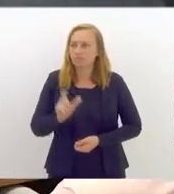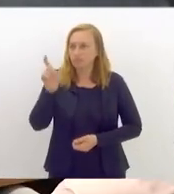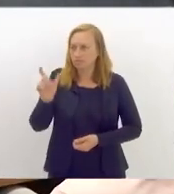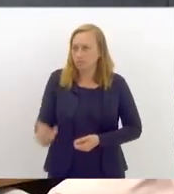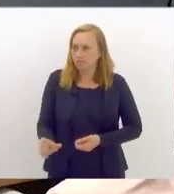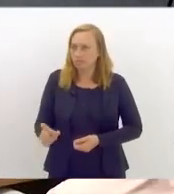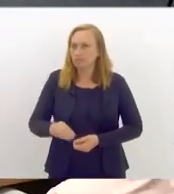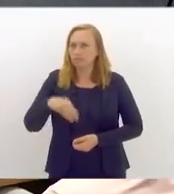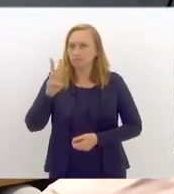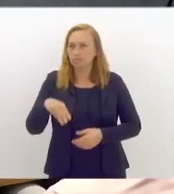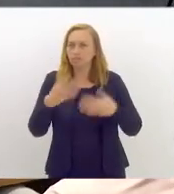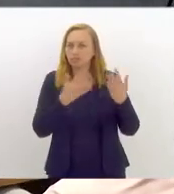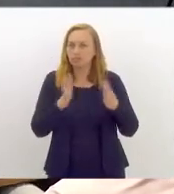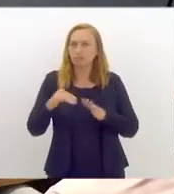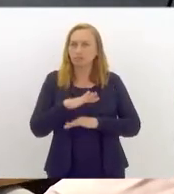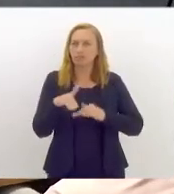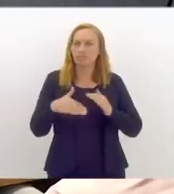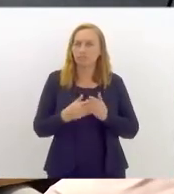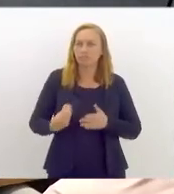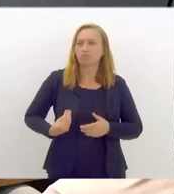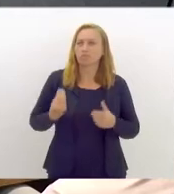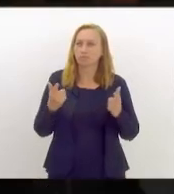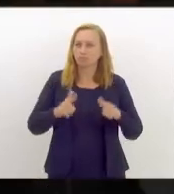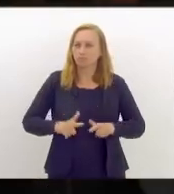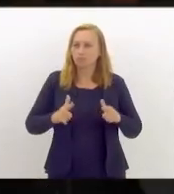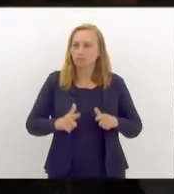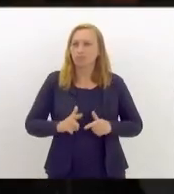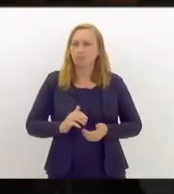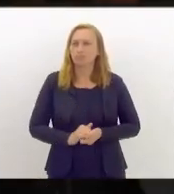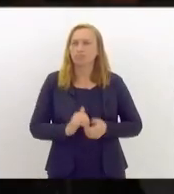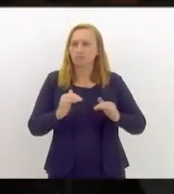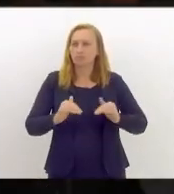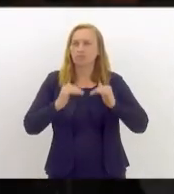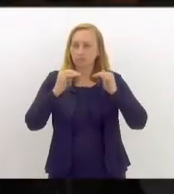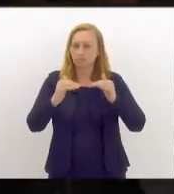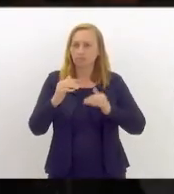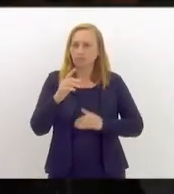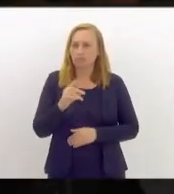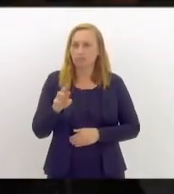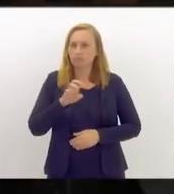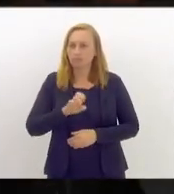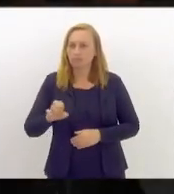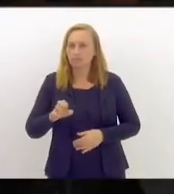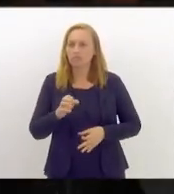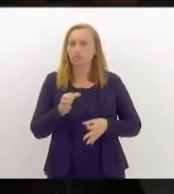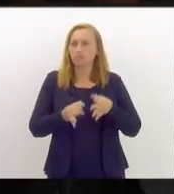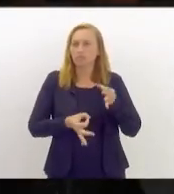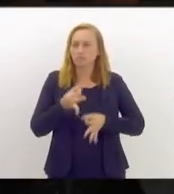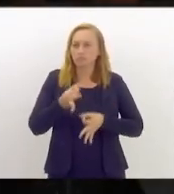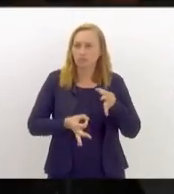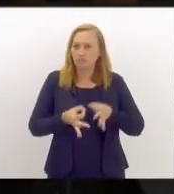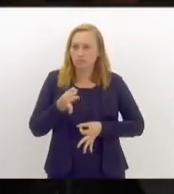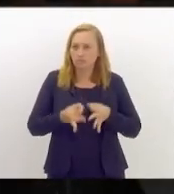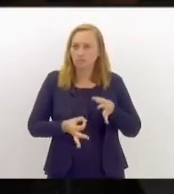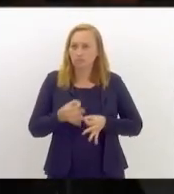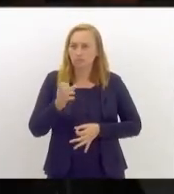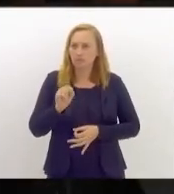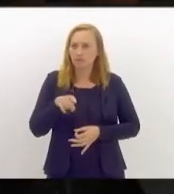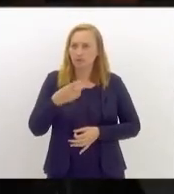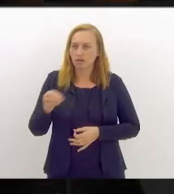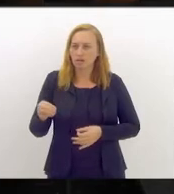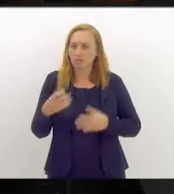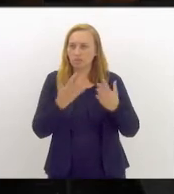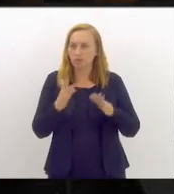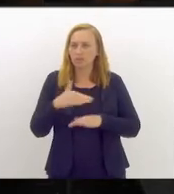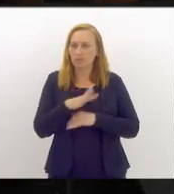de quem cumprimento todos os presentes Excelentíssimo Senhor o corregedor Nacional de Justiça Ministro Luiz Felipe Salomão na pessoa de quem